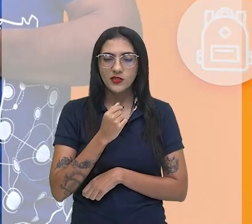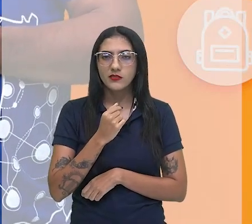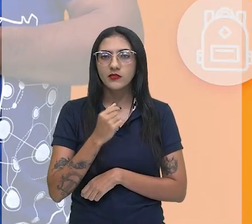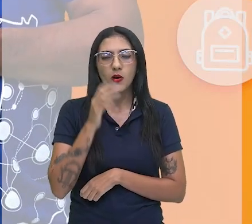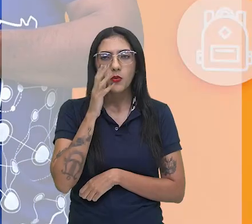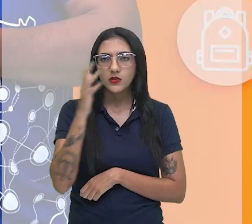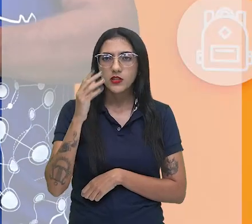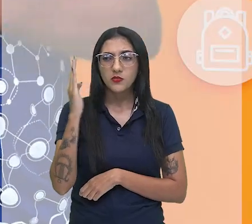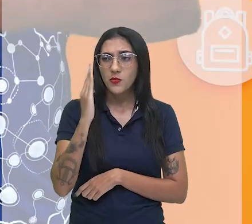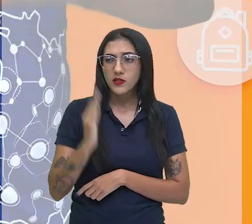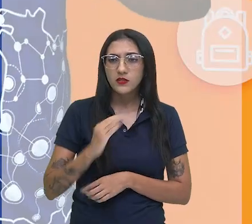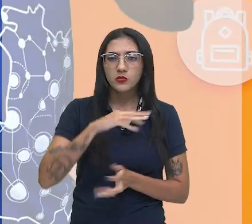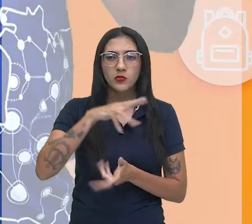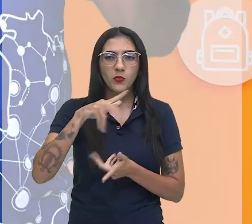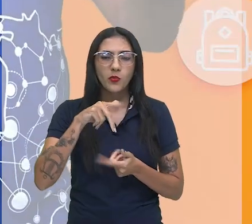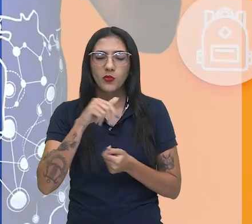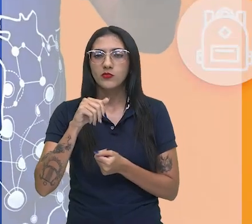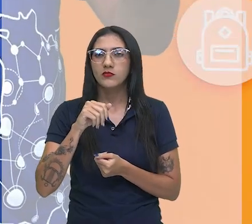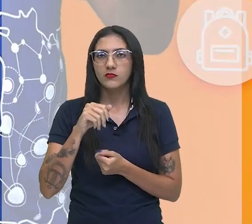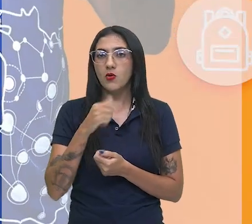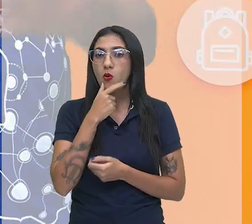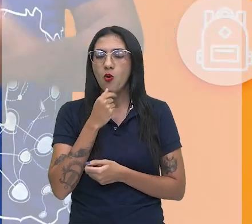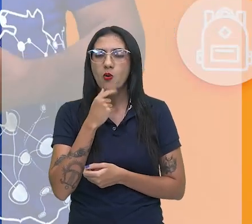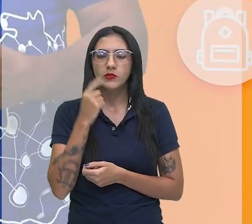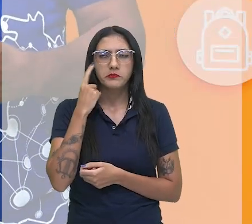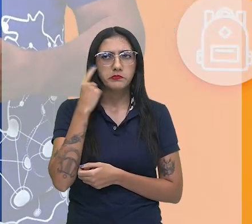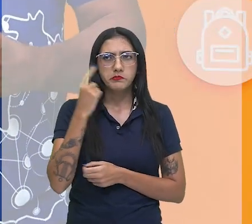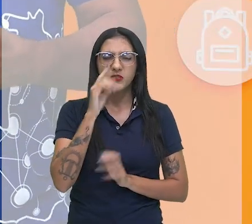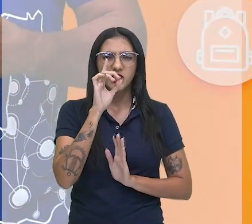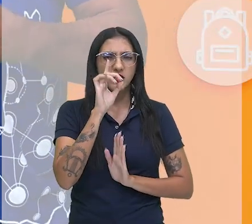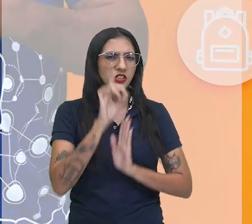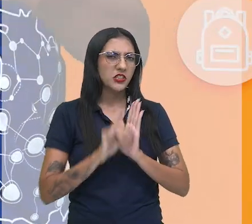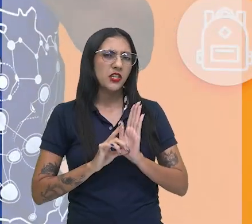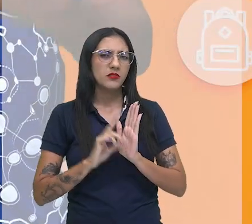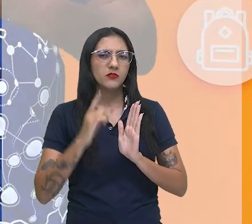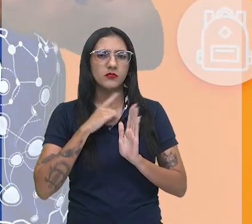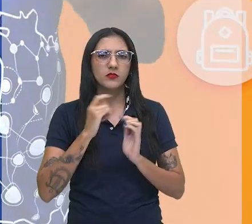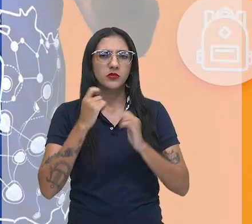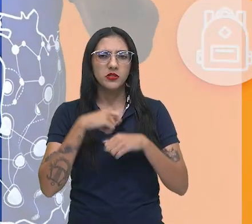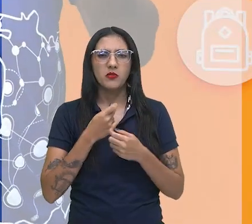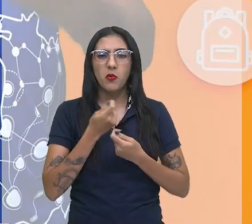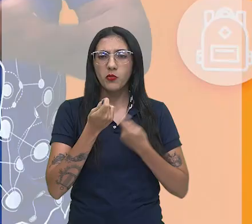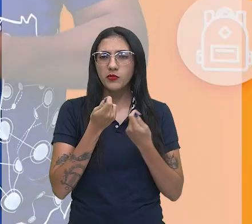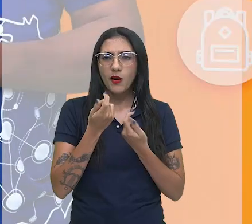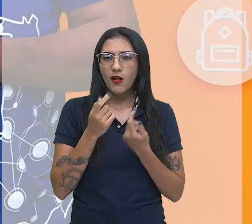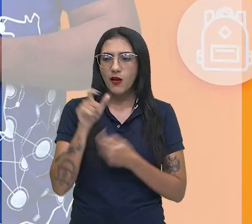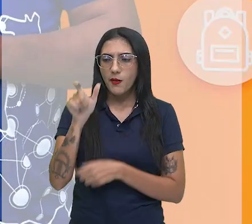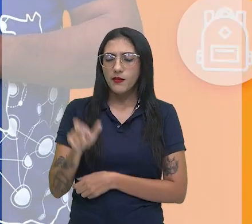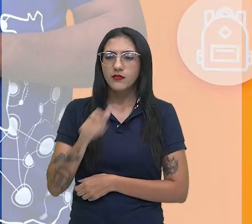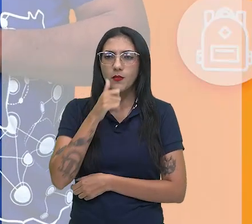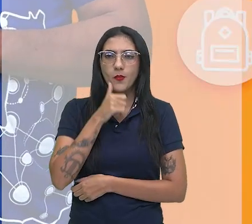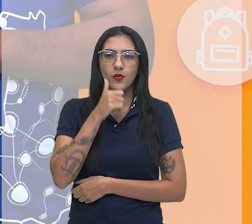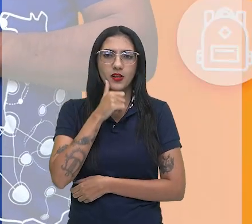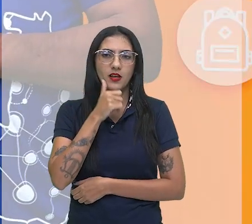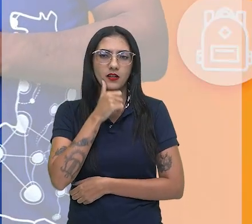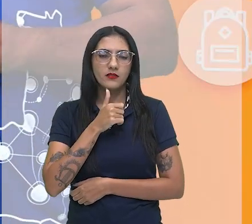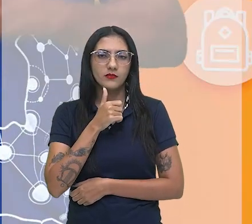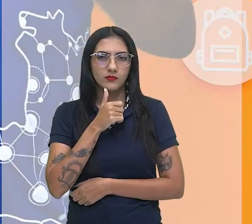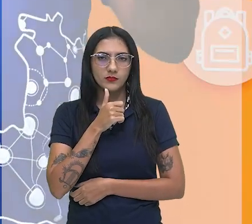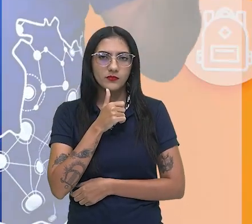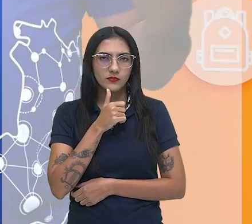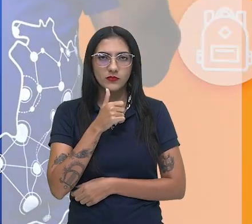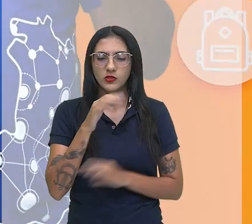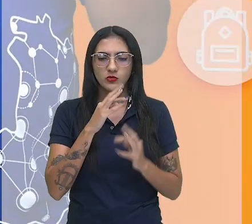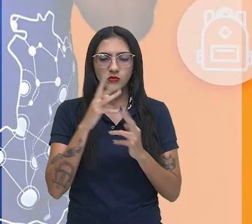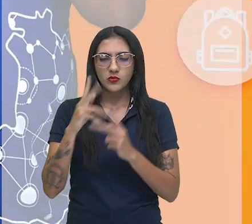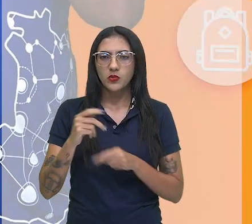geral. Então, os homens se acham no direito, né, de controlar o corpo da mulher, né? Os